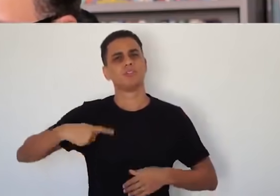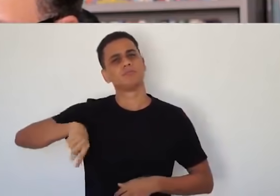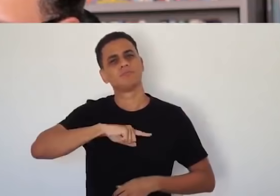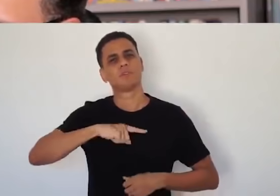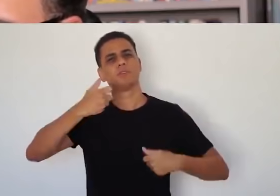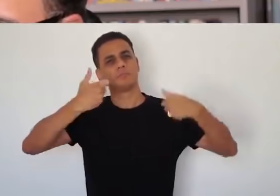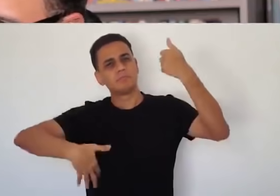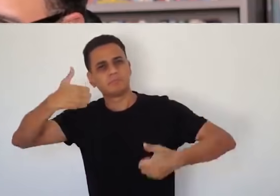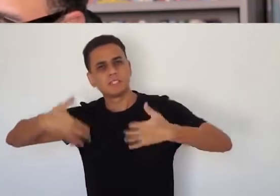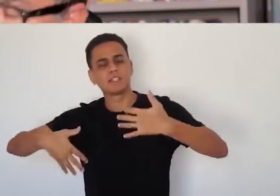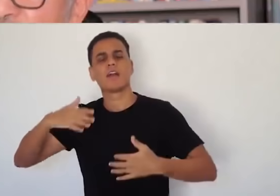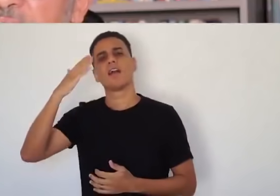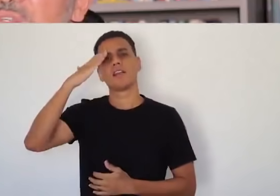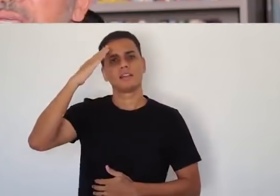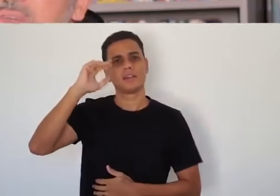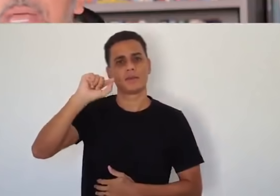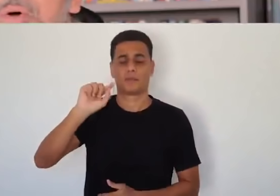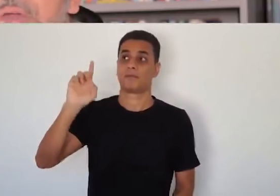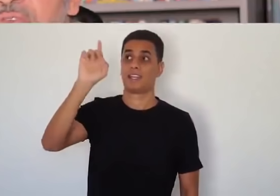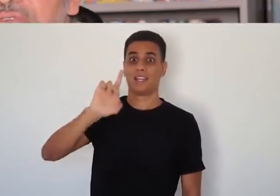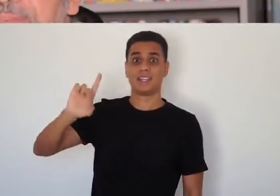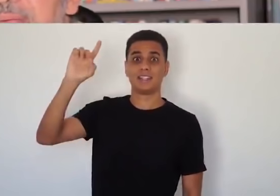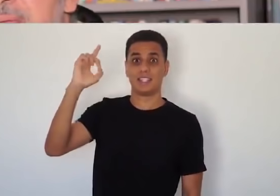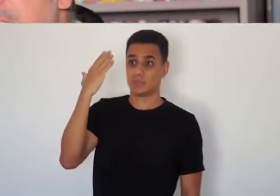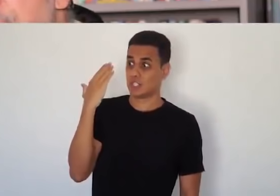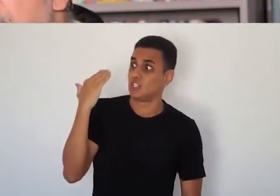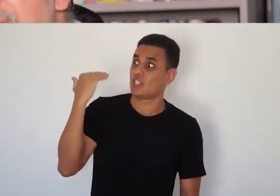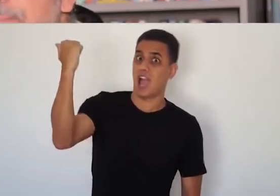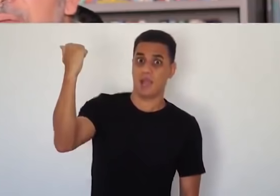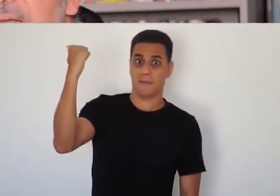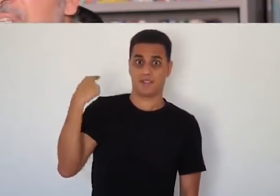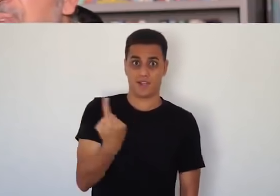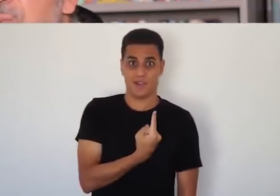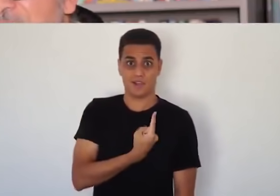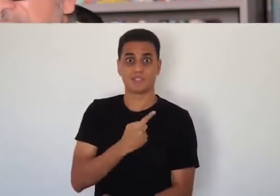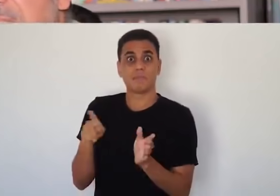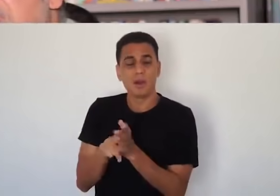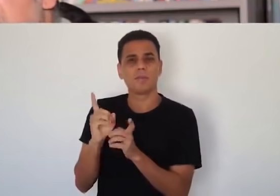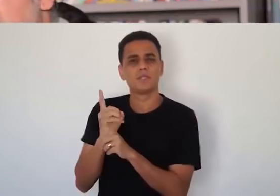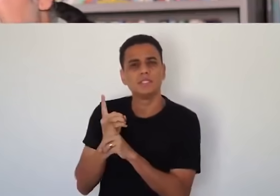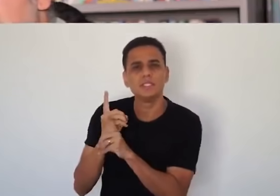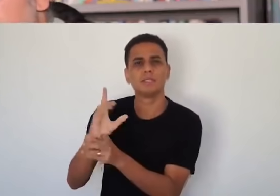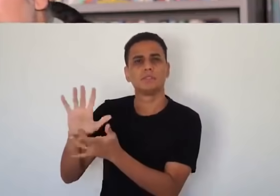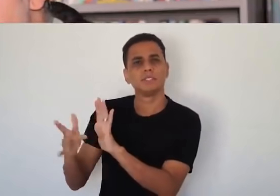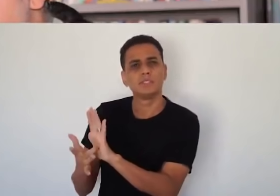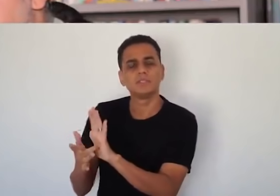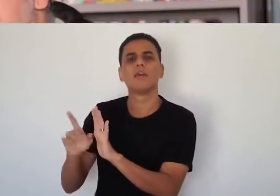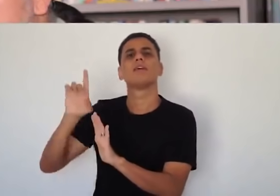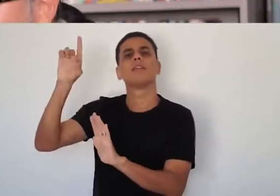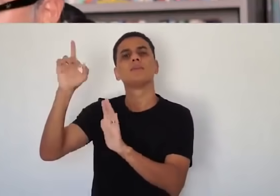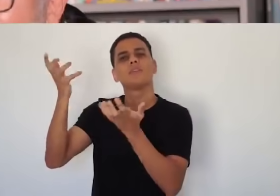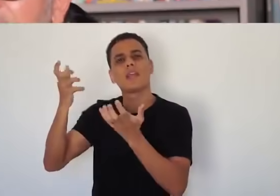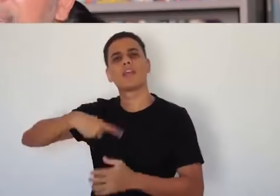por exemplo, o exemplo referindo-se aos demônios. E esse é o primeiro exemplo negativo, quando ele vai dizer o seguinte, olha só, os demônios,